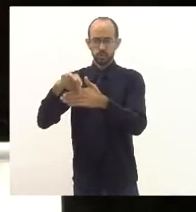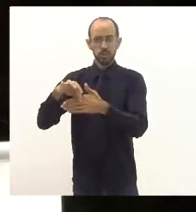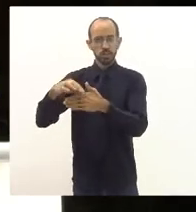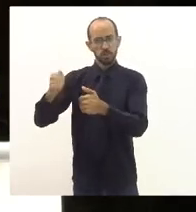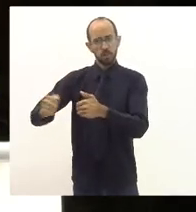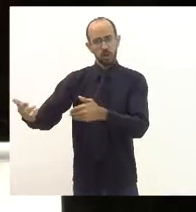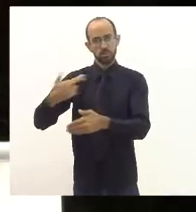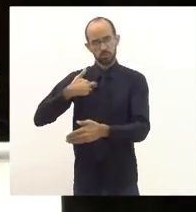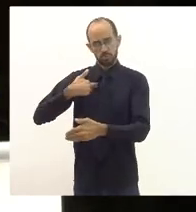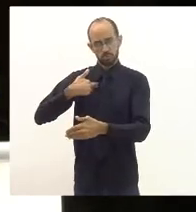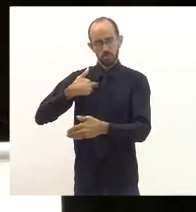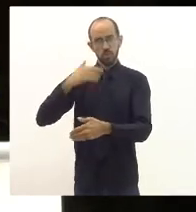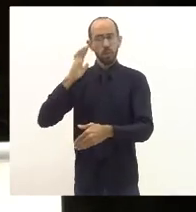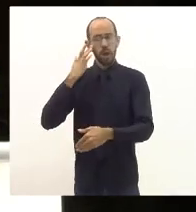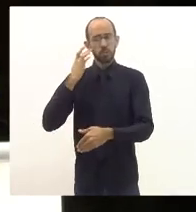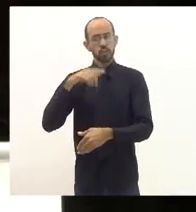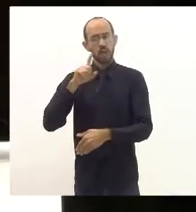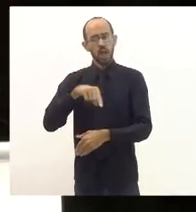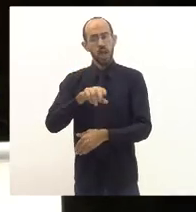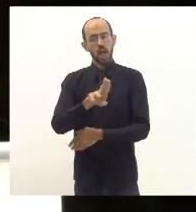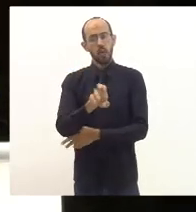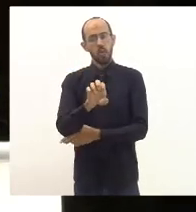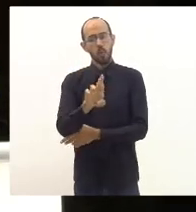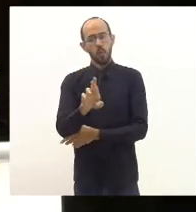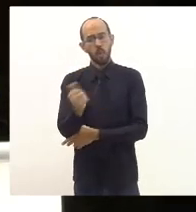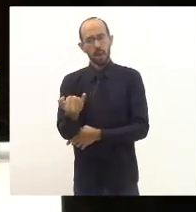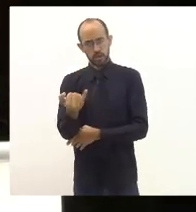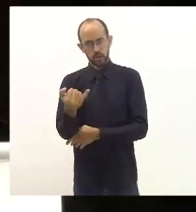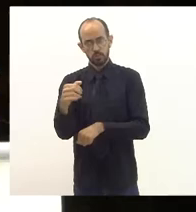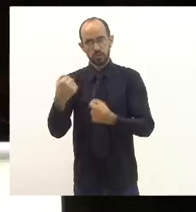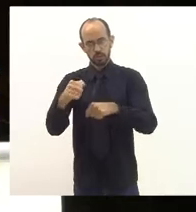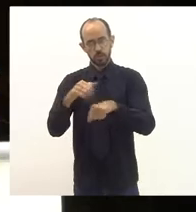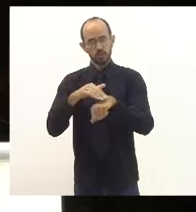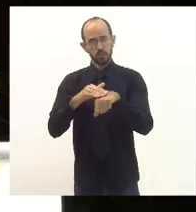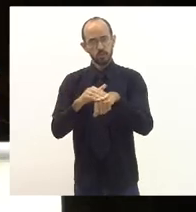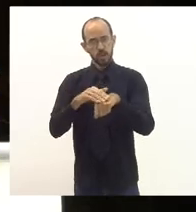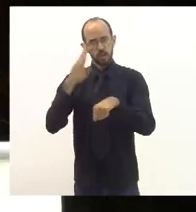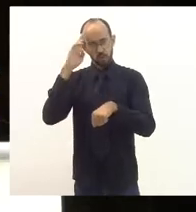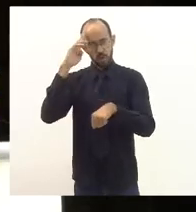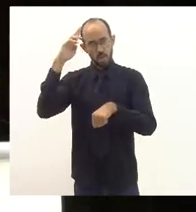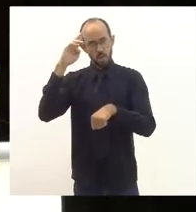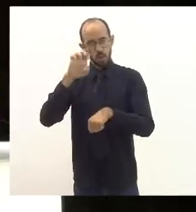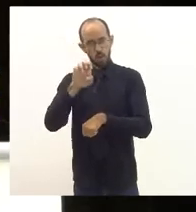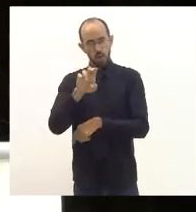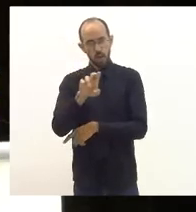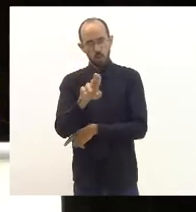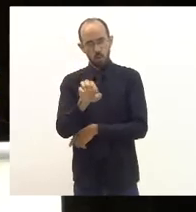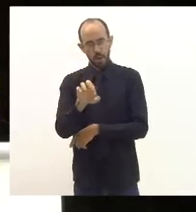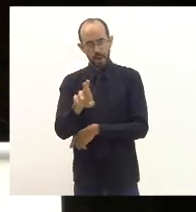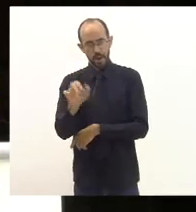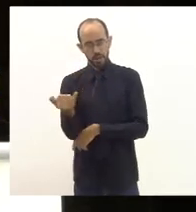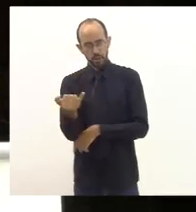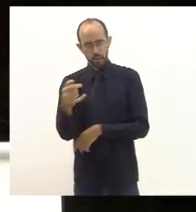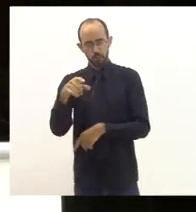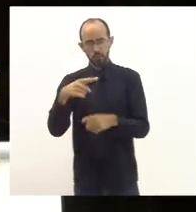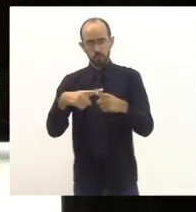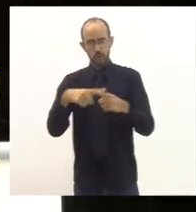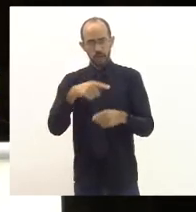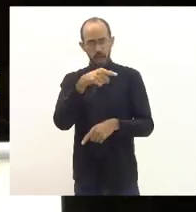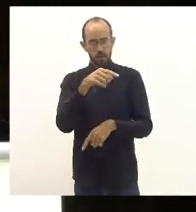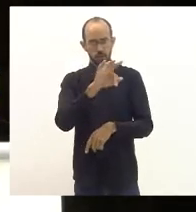corretas, e eu acho que é a UERJ. Eu acho que a gente precisa falar com a reitoria da UERJ, que é o órgão, que é a faculdade da UERJ,